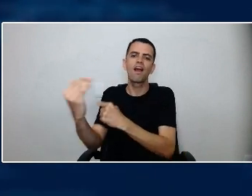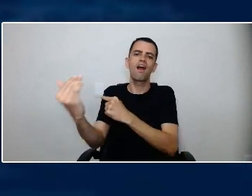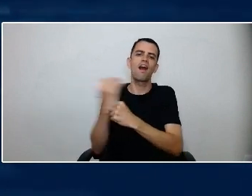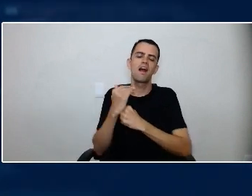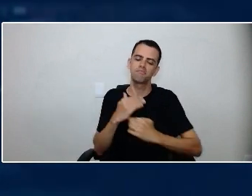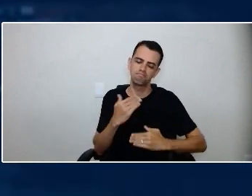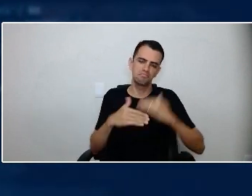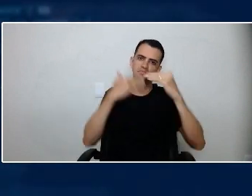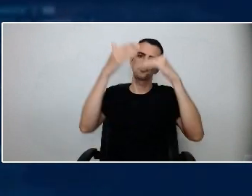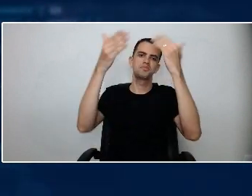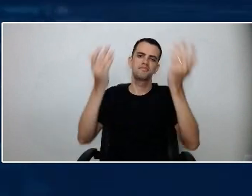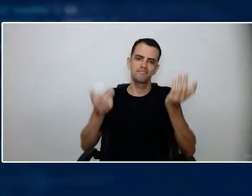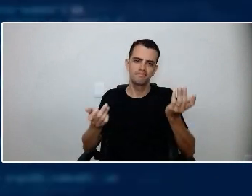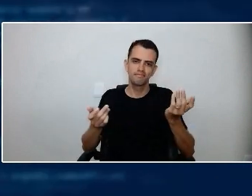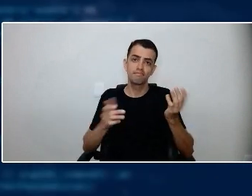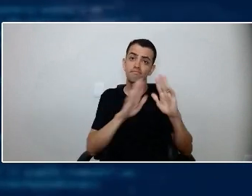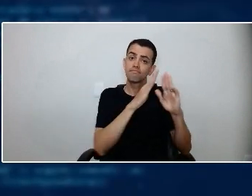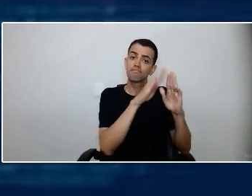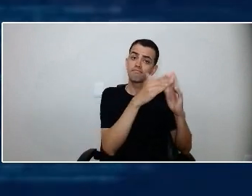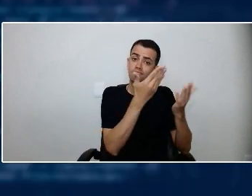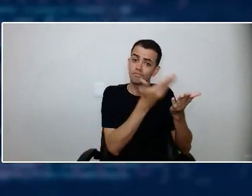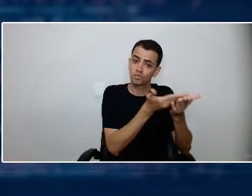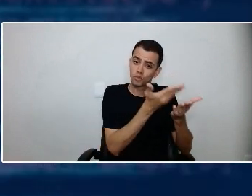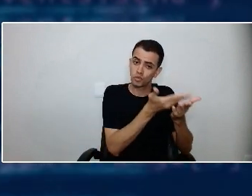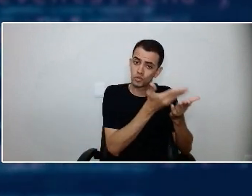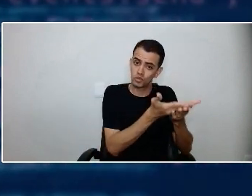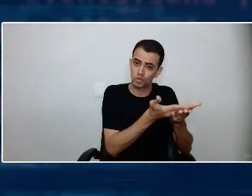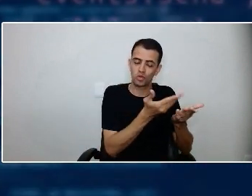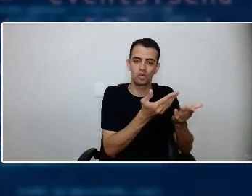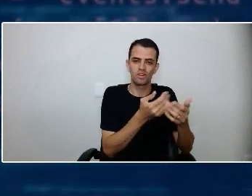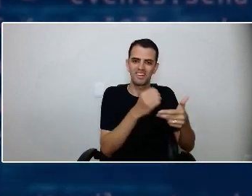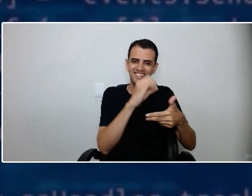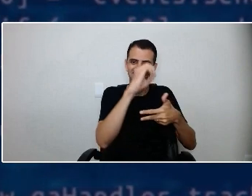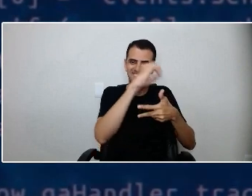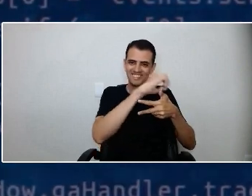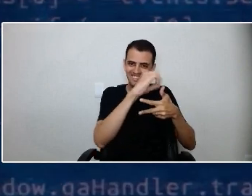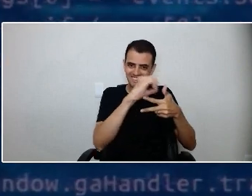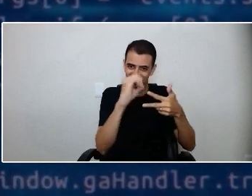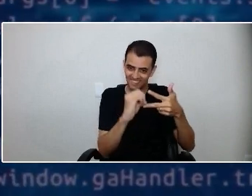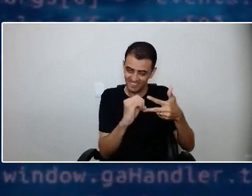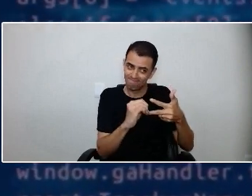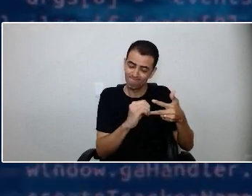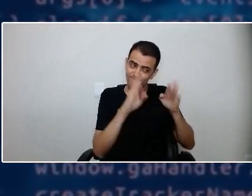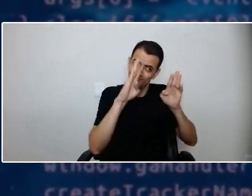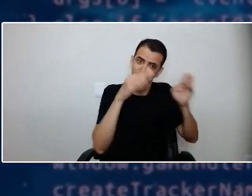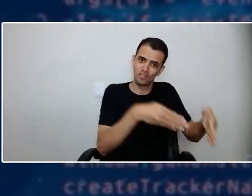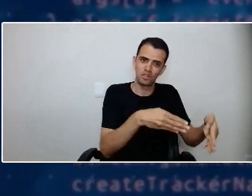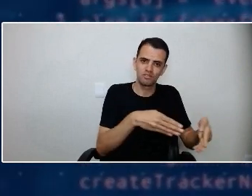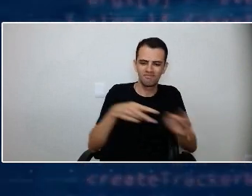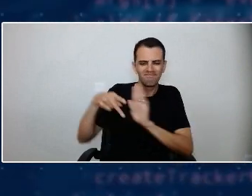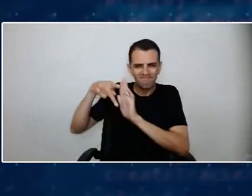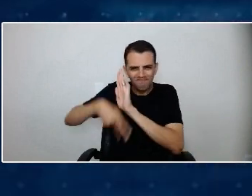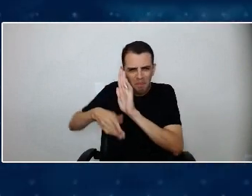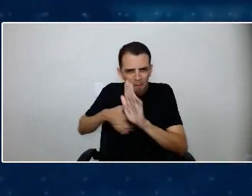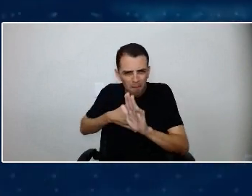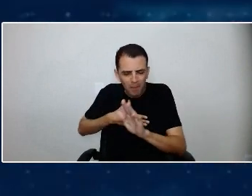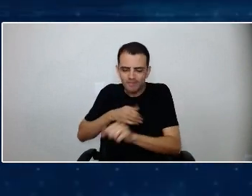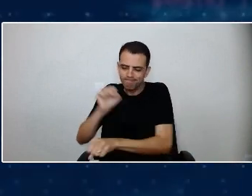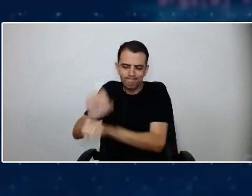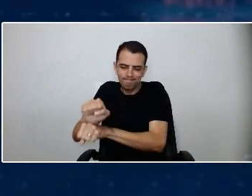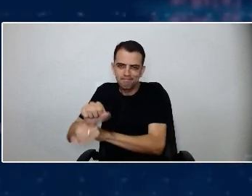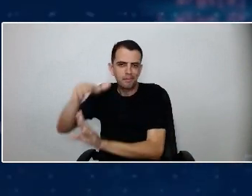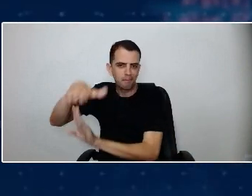pessoal que foi quando eu tive que dar uma pausa no meu projeto e não foi fácil porque eu querendo ou não quando você está muito envolvido em um